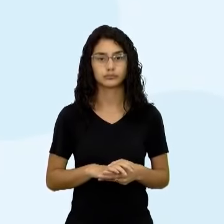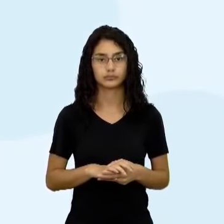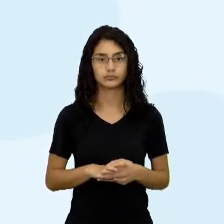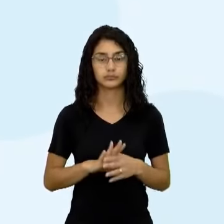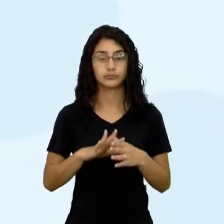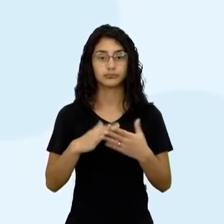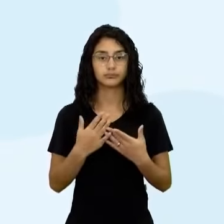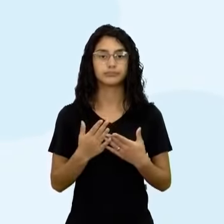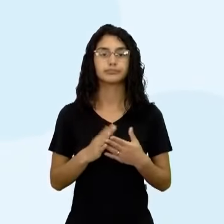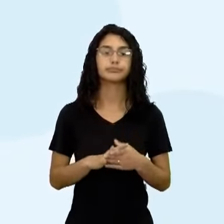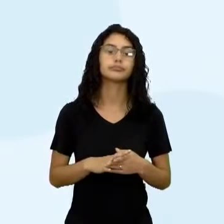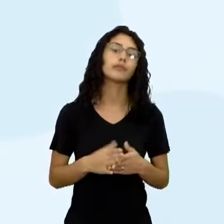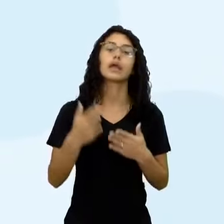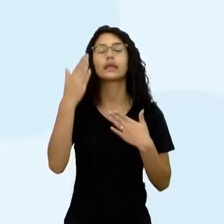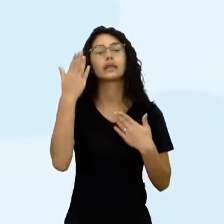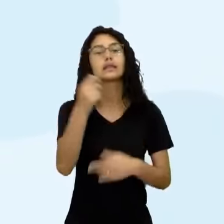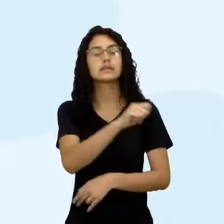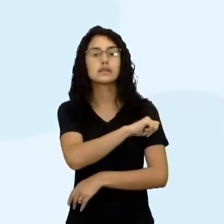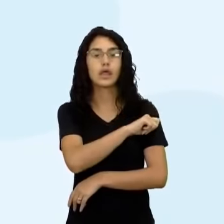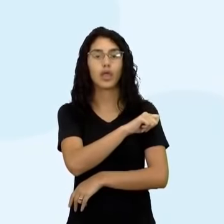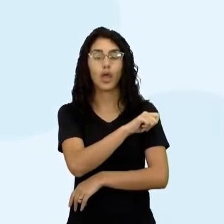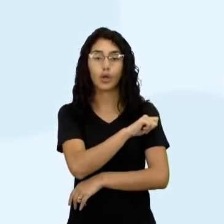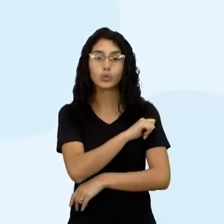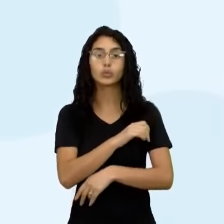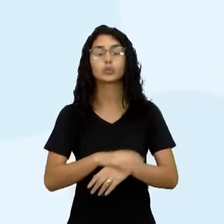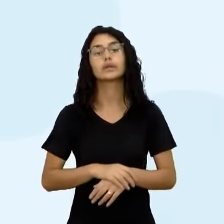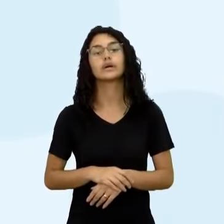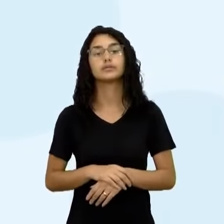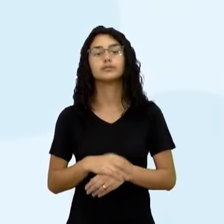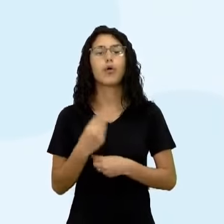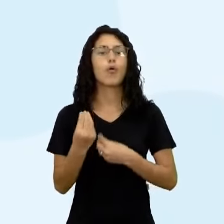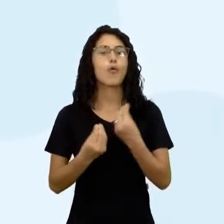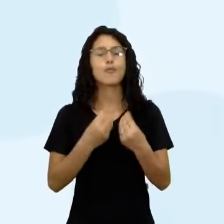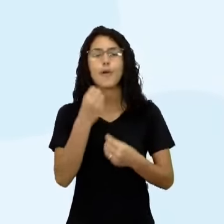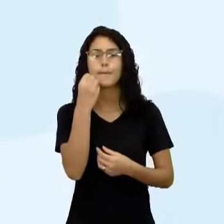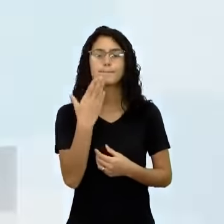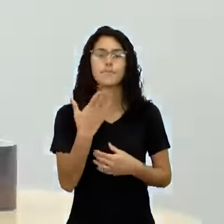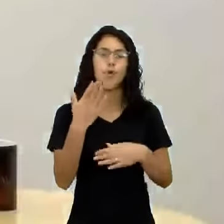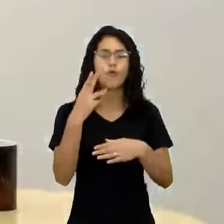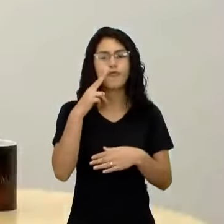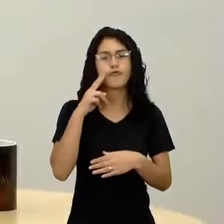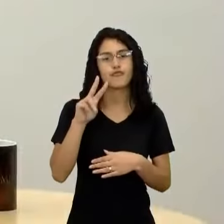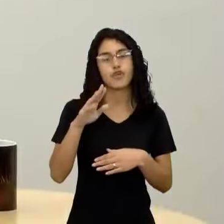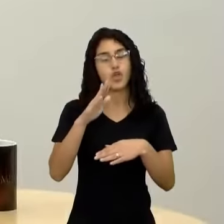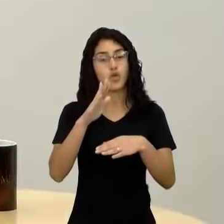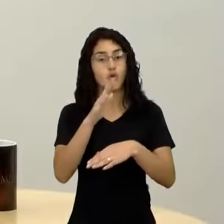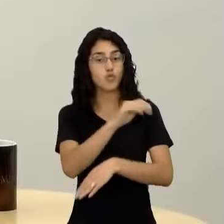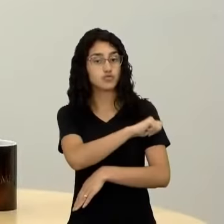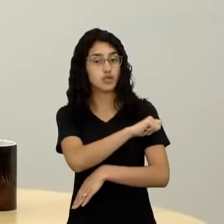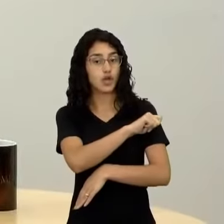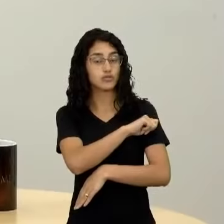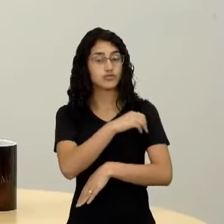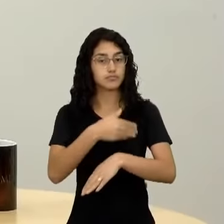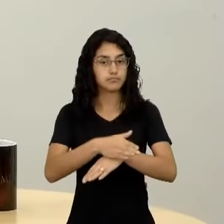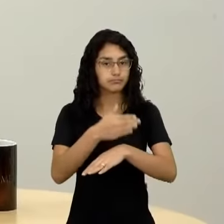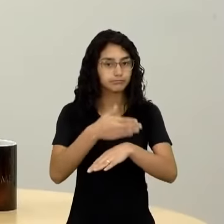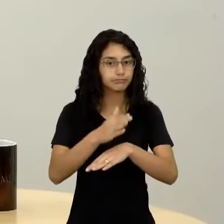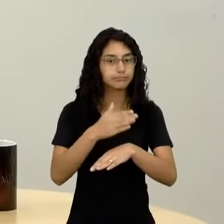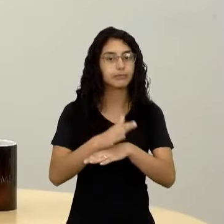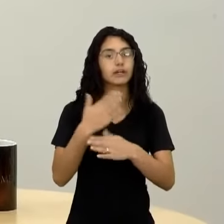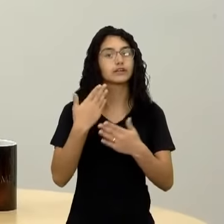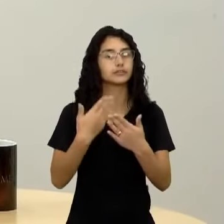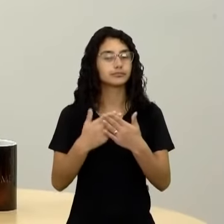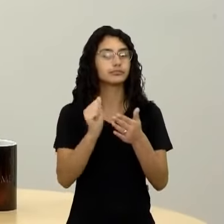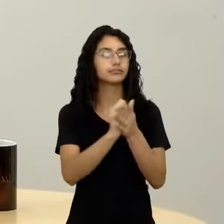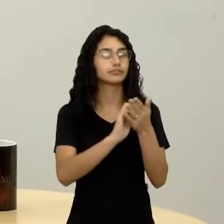os créditos né ao trabalho da Luna e com como é maravilhoso né ver os alunos participam da montagem das aulas né desde o caderno aprender